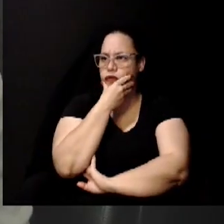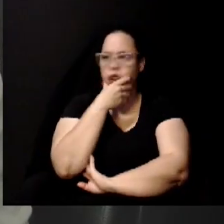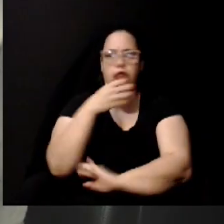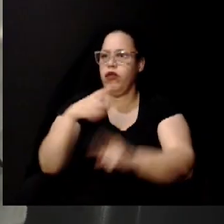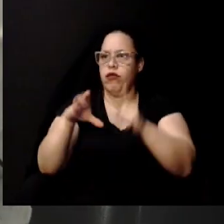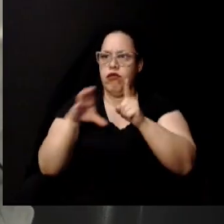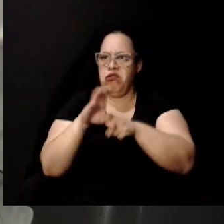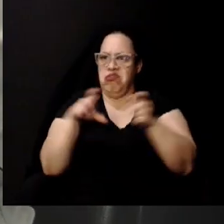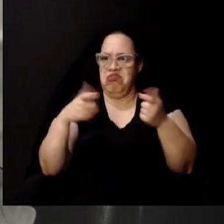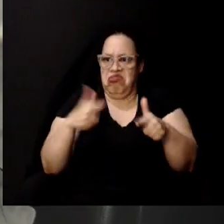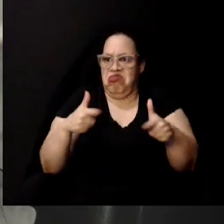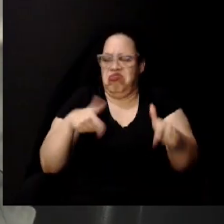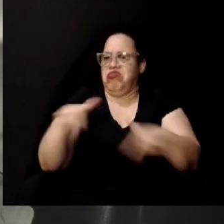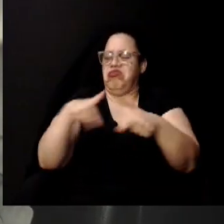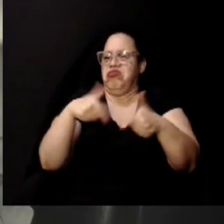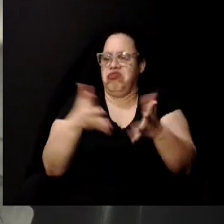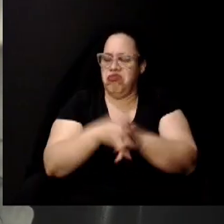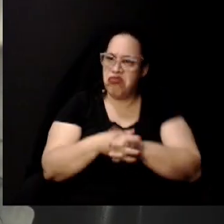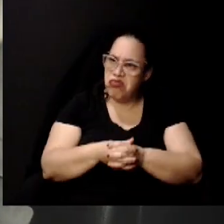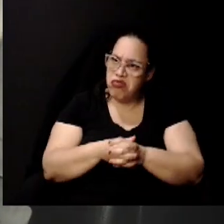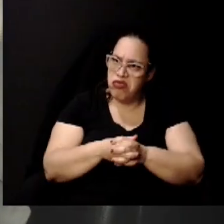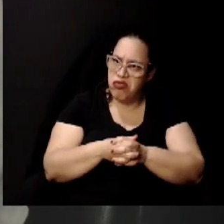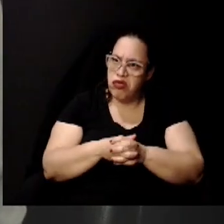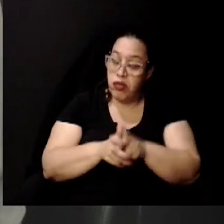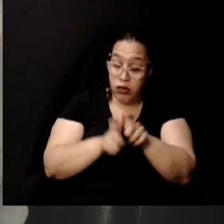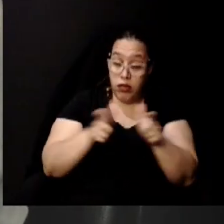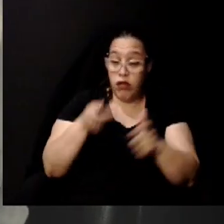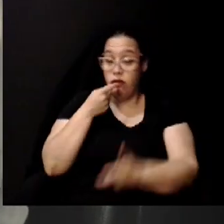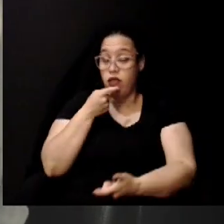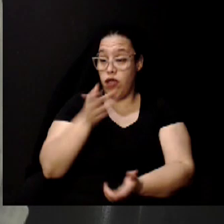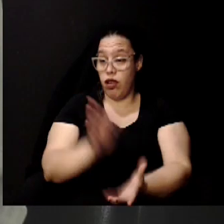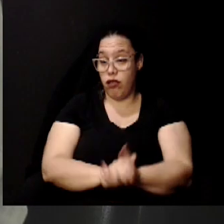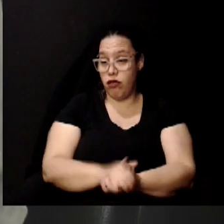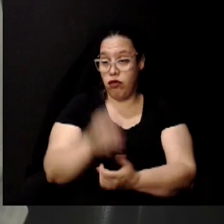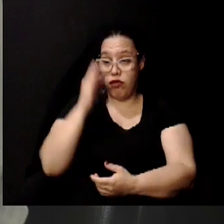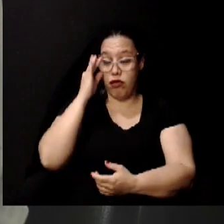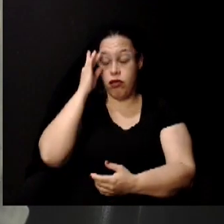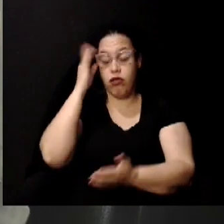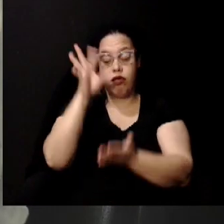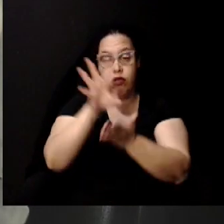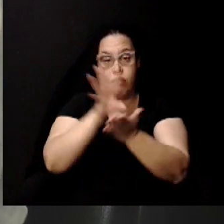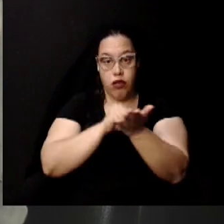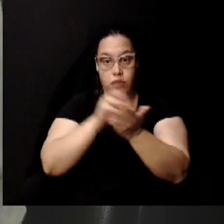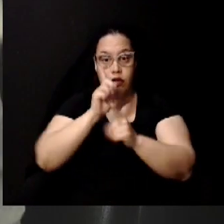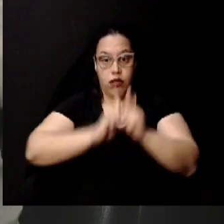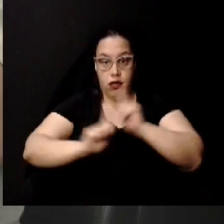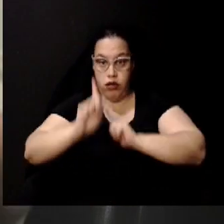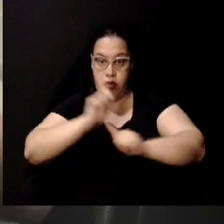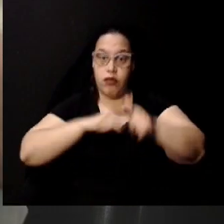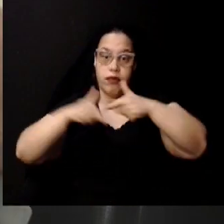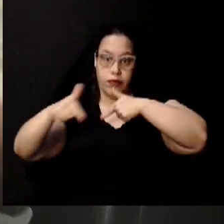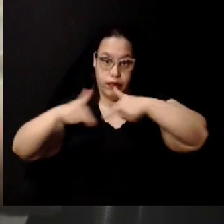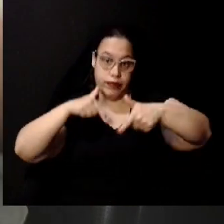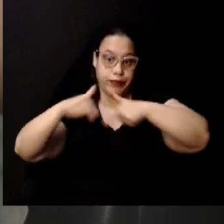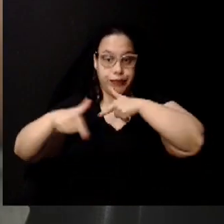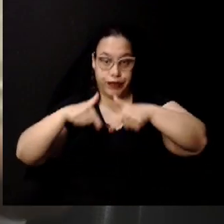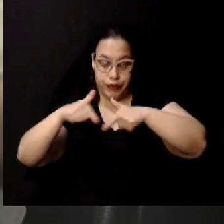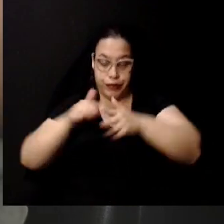o seu trabalho, que é o que a grande maioria das pessoas fazem, porque o modelo de gestão do trabalho sobre isso que nós estamos falando